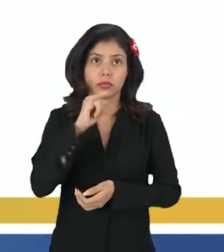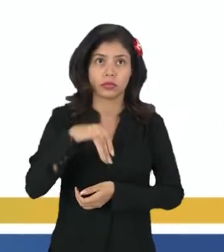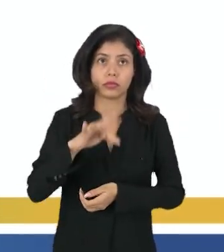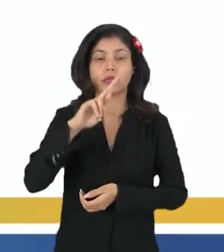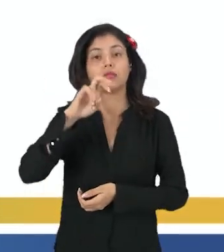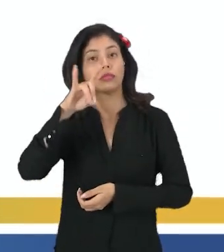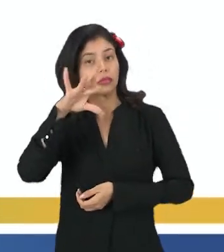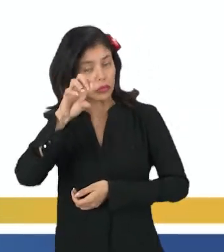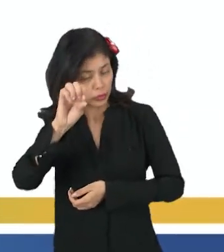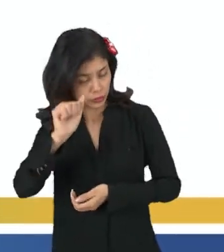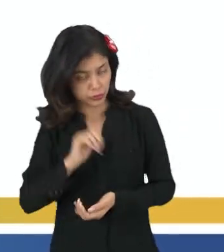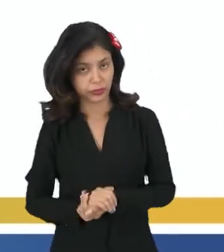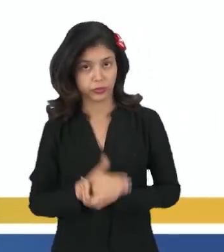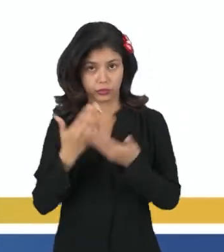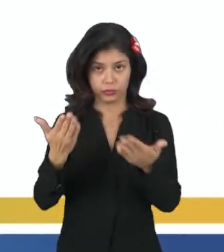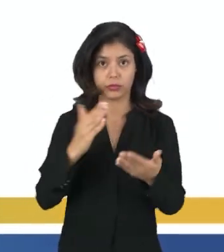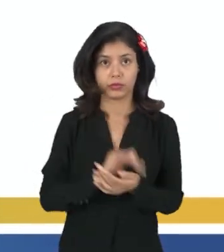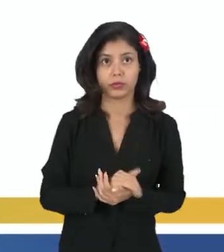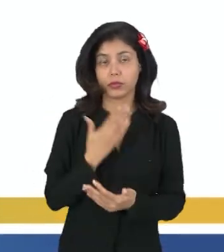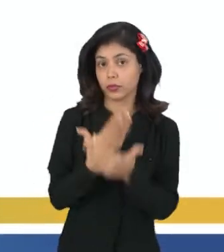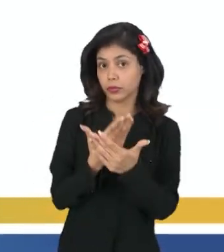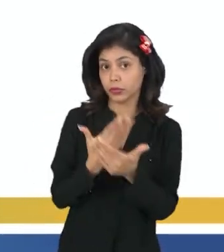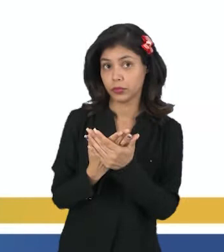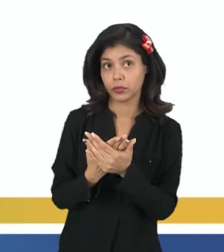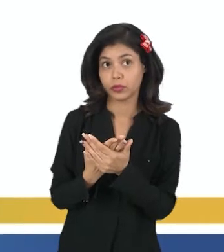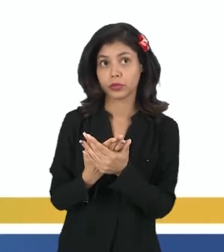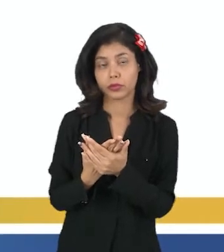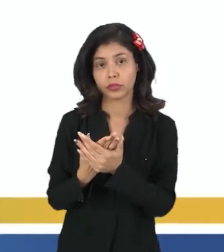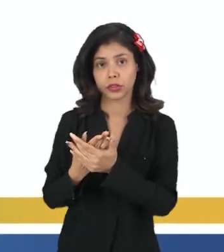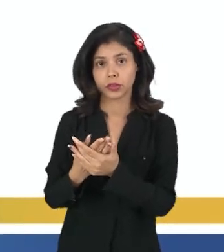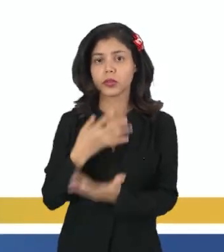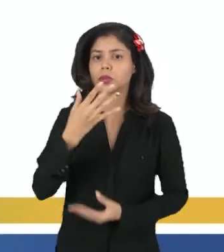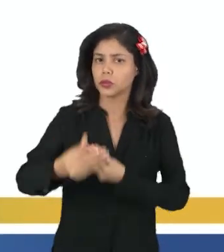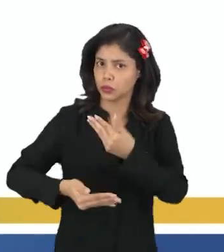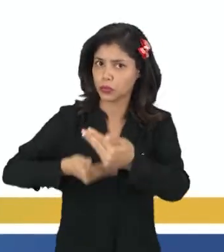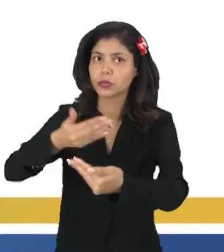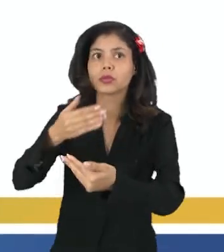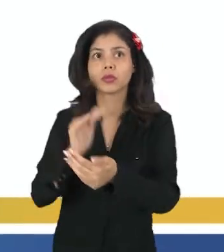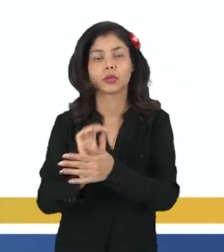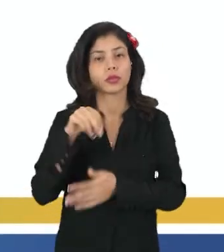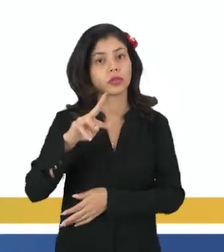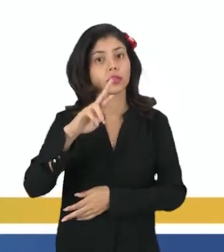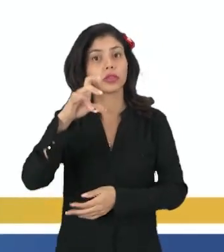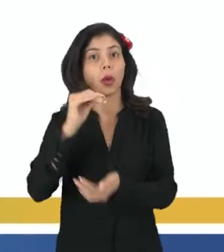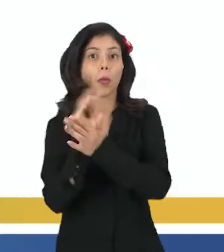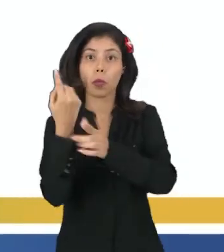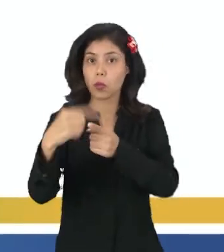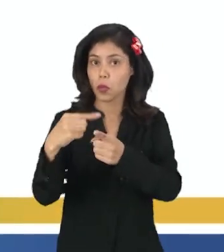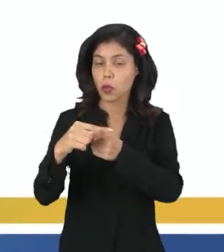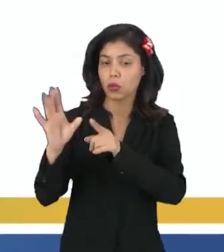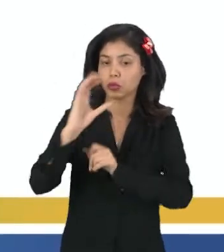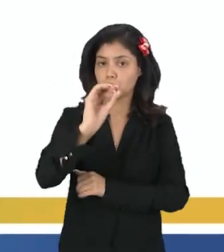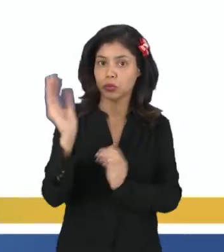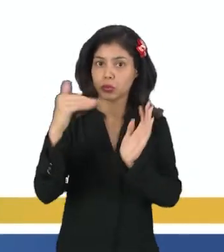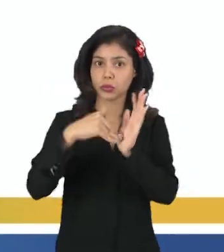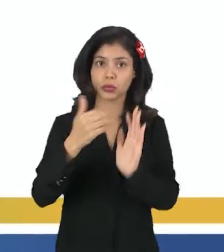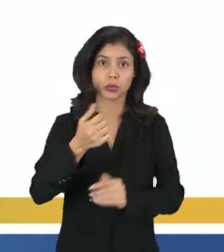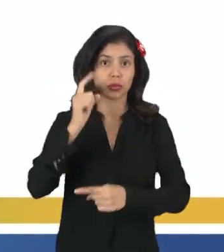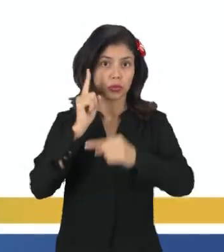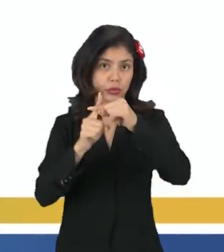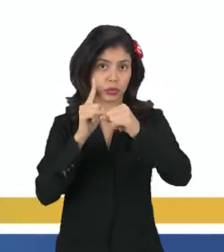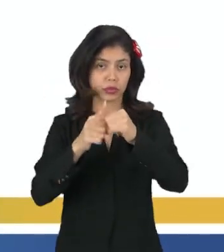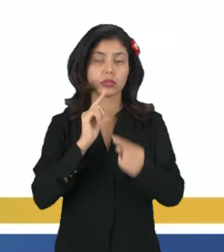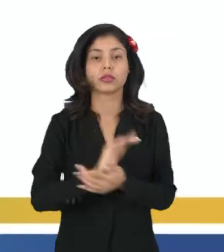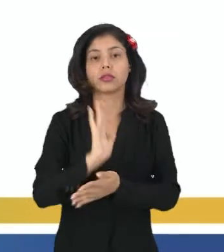são dos inteiros né a gente te dou que os inteiros é uma evolução dos naturais porque os naturais sem do zero e os